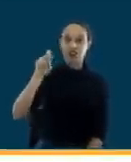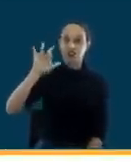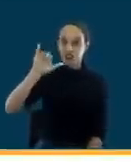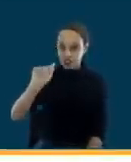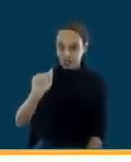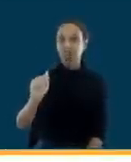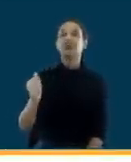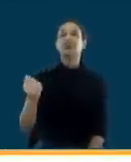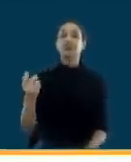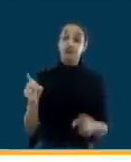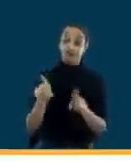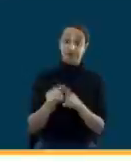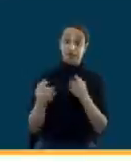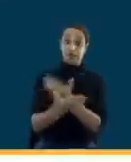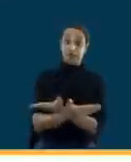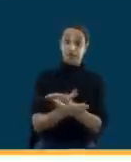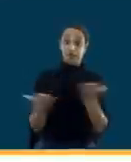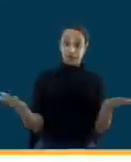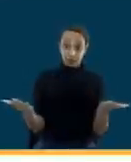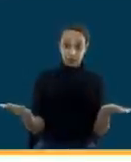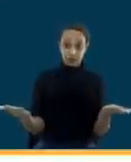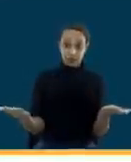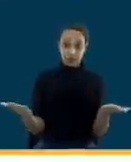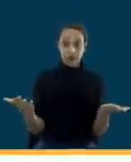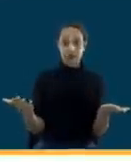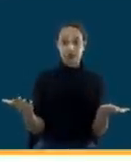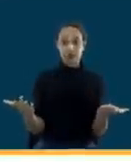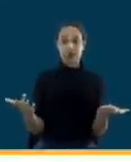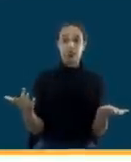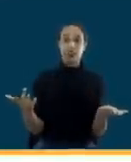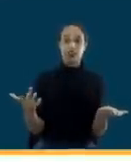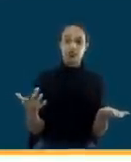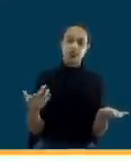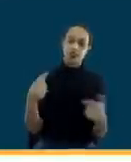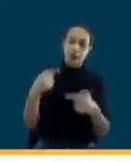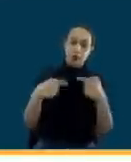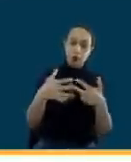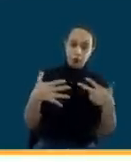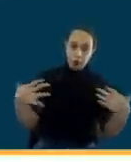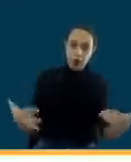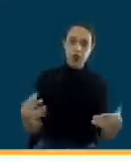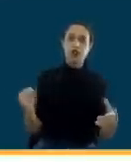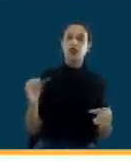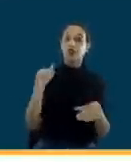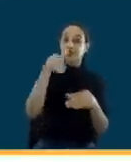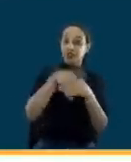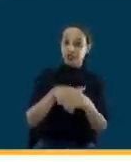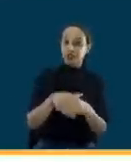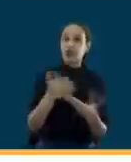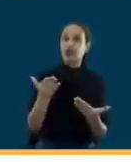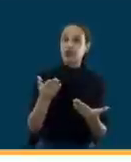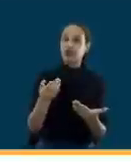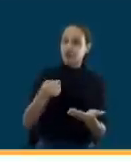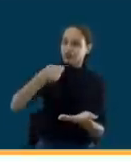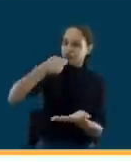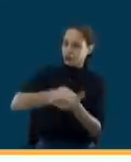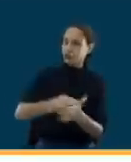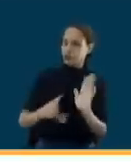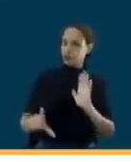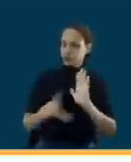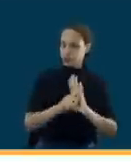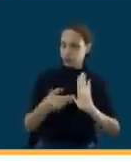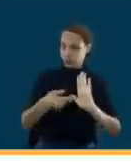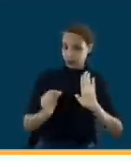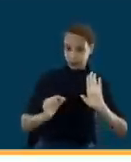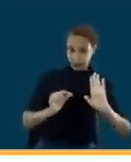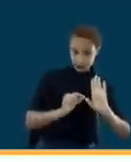saúdo também todos os demais parlamentares do Estado do Rio de Janeiro que votaram favorável a essa lei, que não só